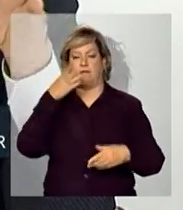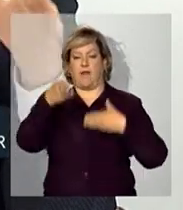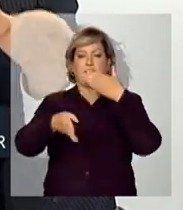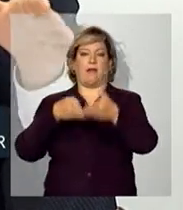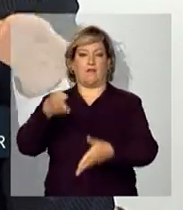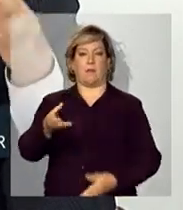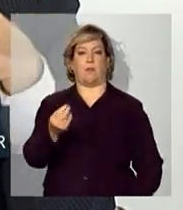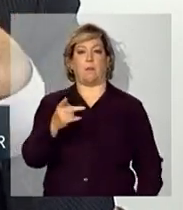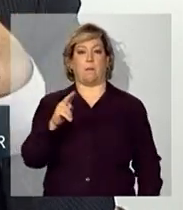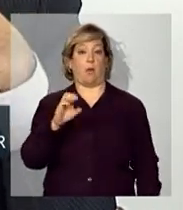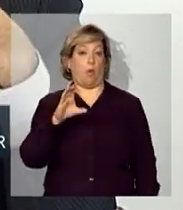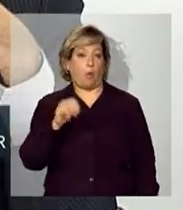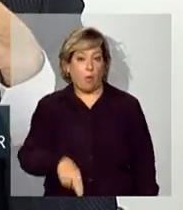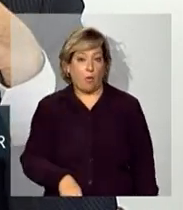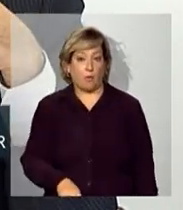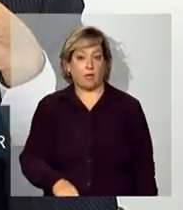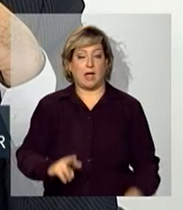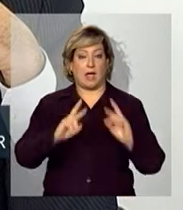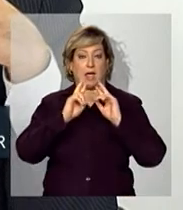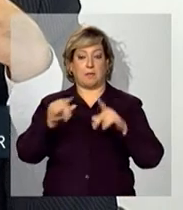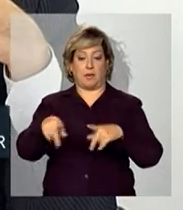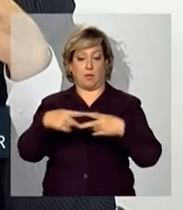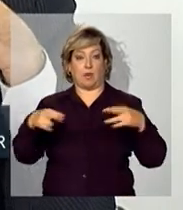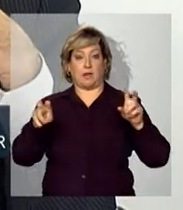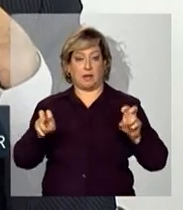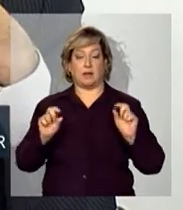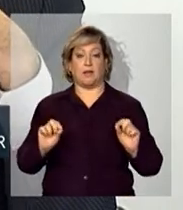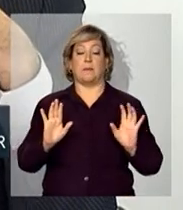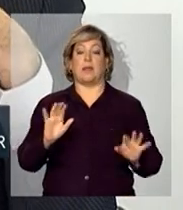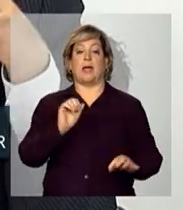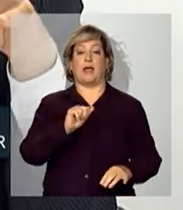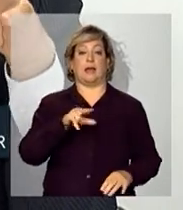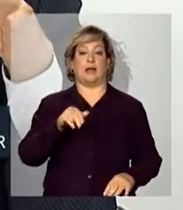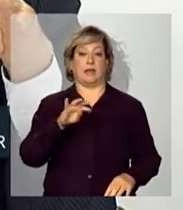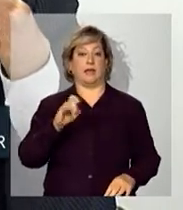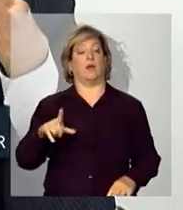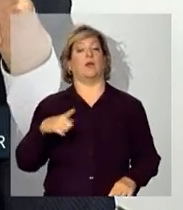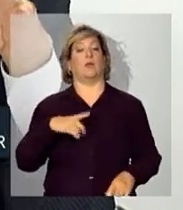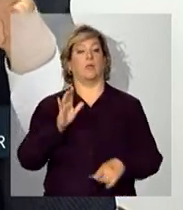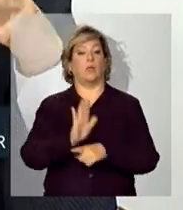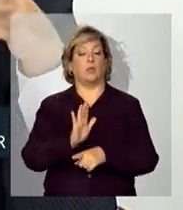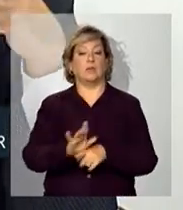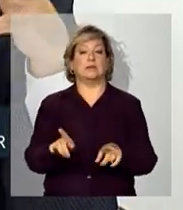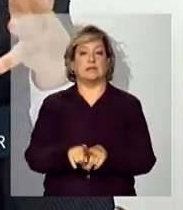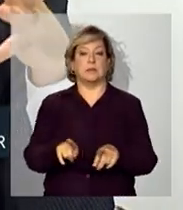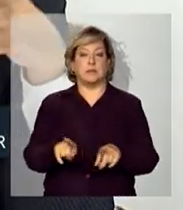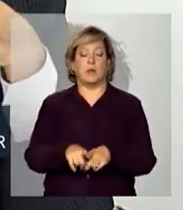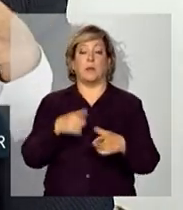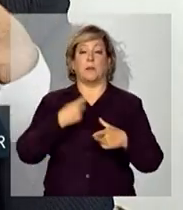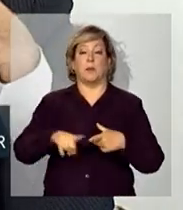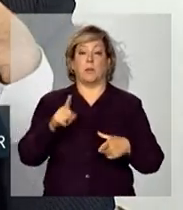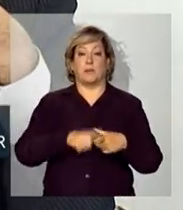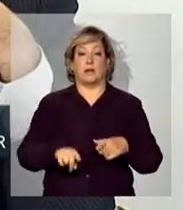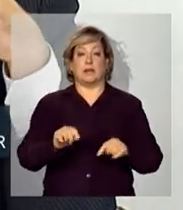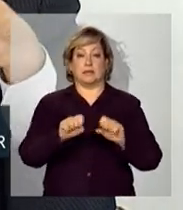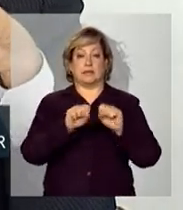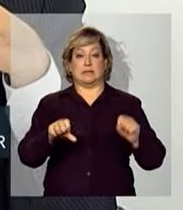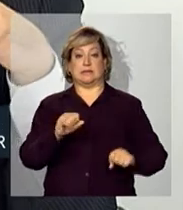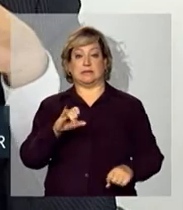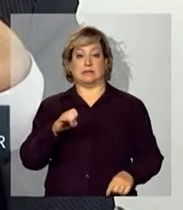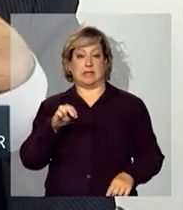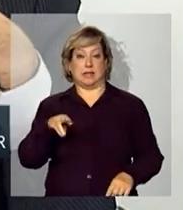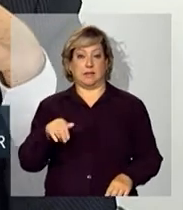Parte dessas dessas reclamações individuais mas Anatel cuida também das dos problemas sistêmico do setor